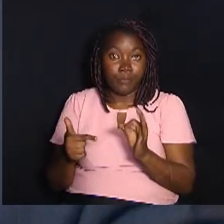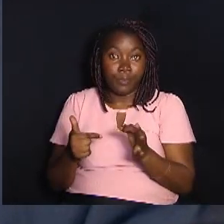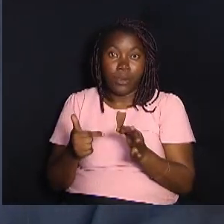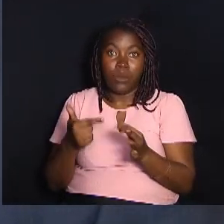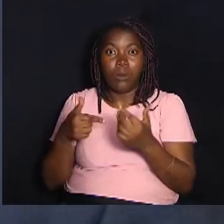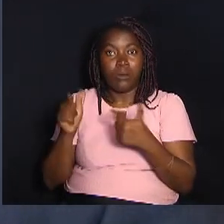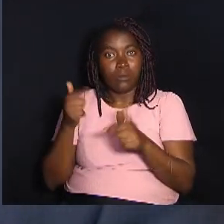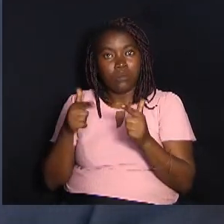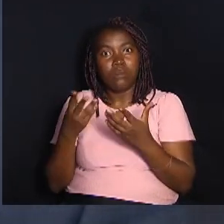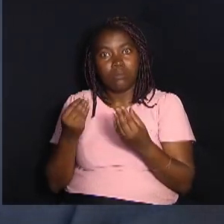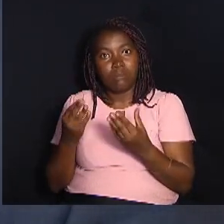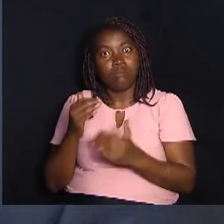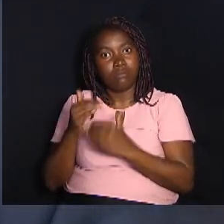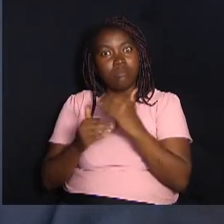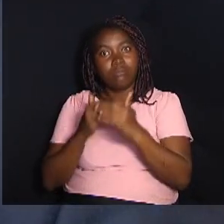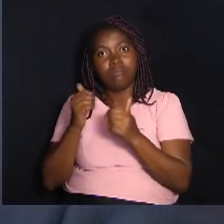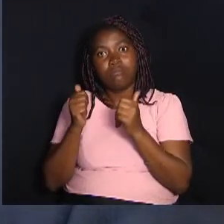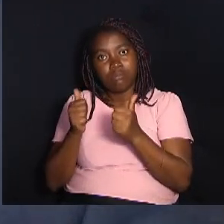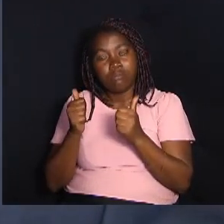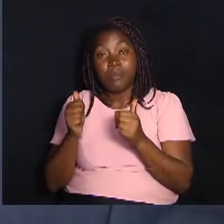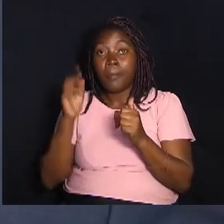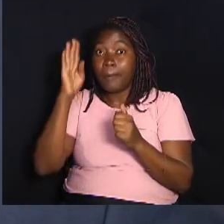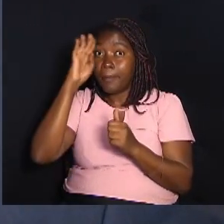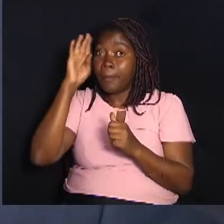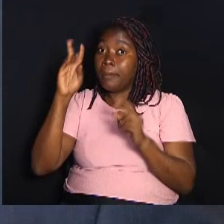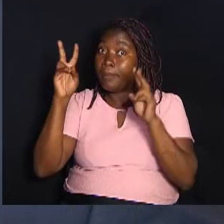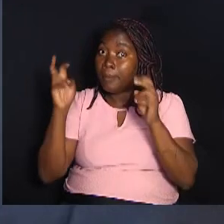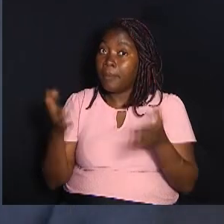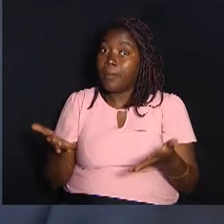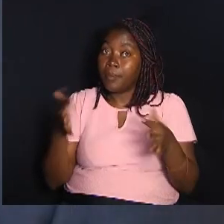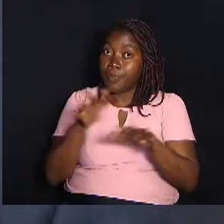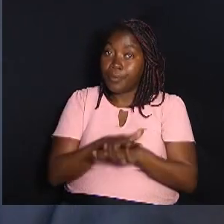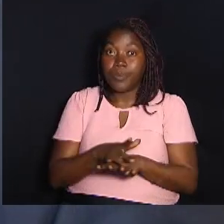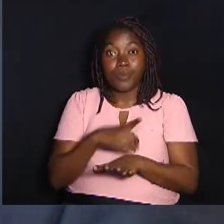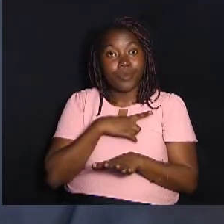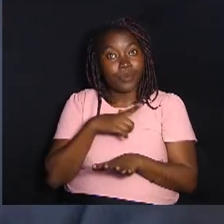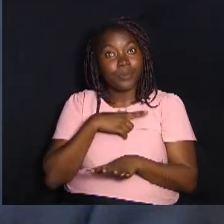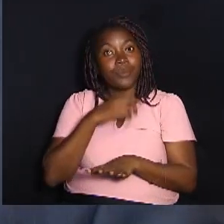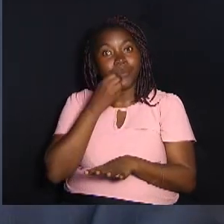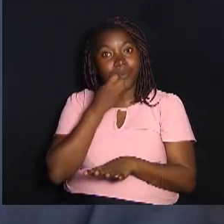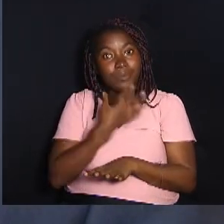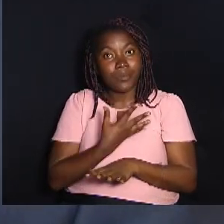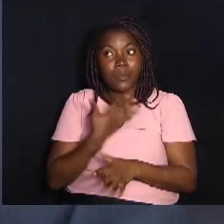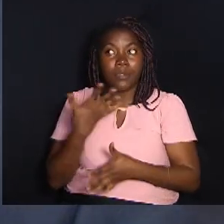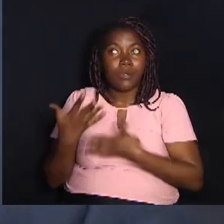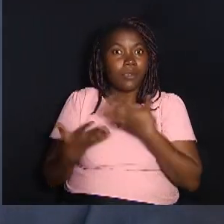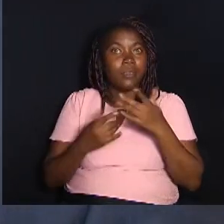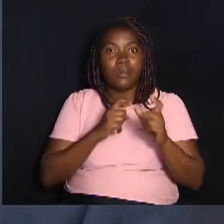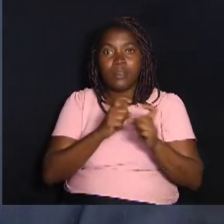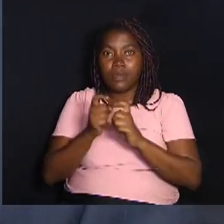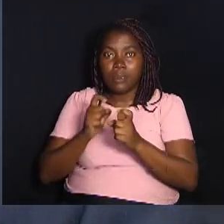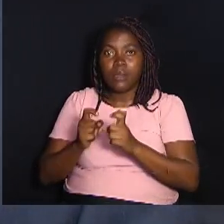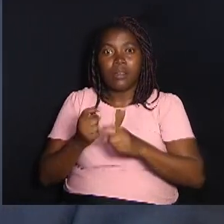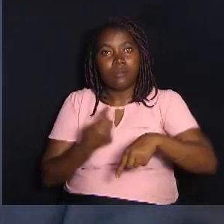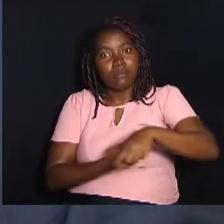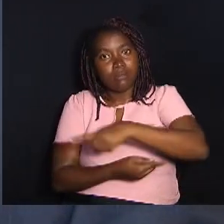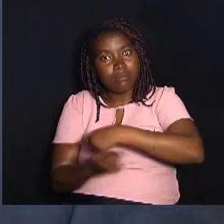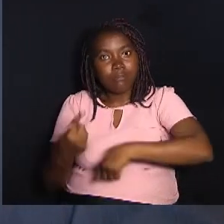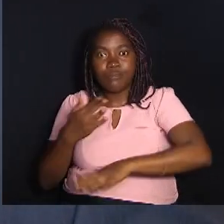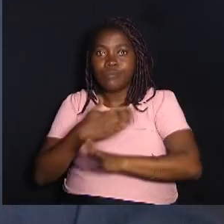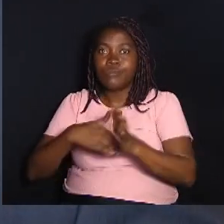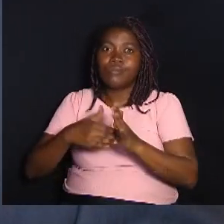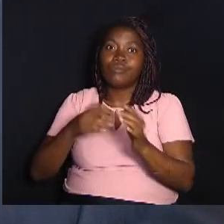S né outras foram muito bem desenvolvidas principalmente na questão de integração então Então a gente tem essa boa eh discussão e